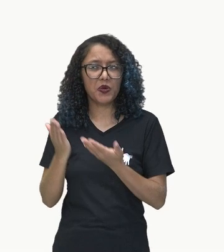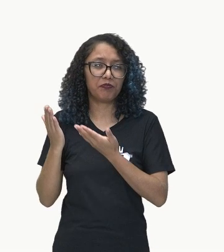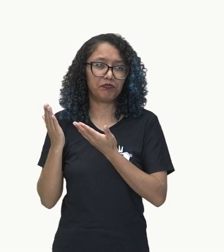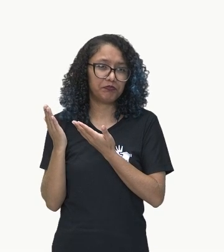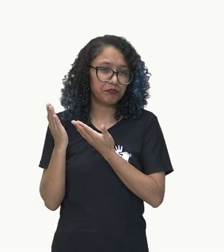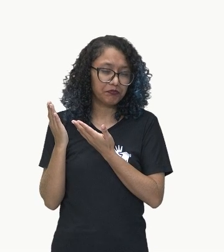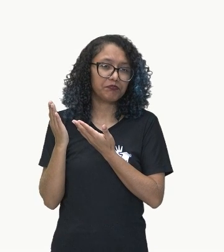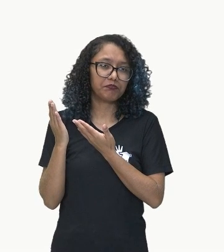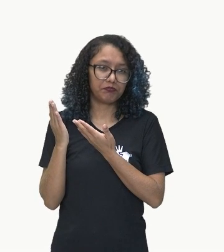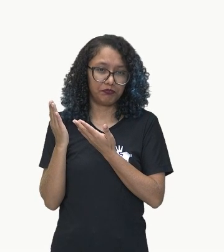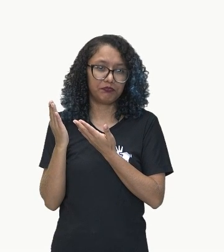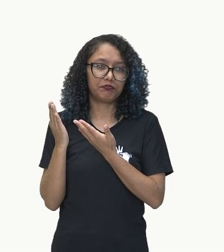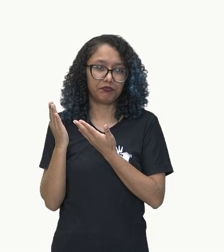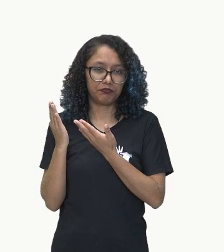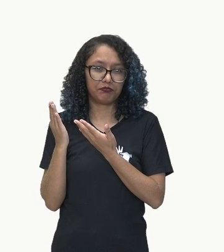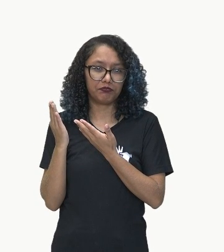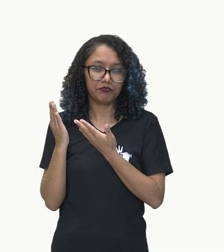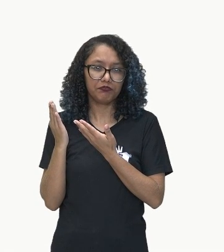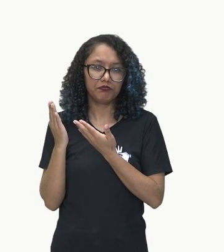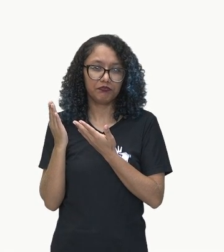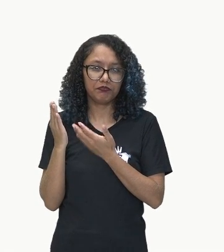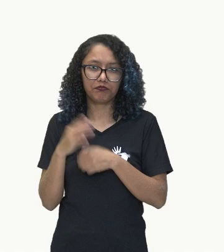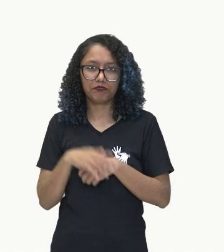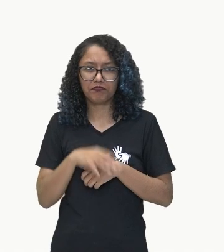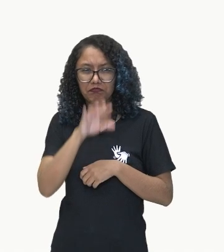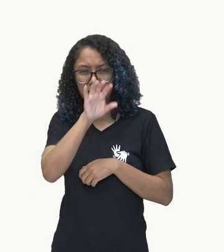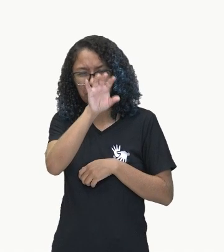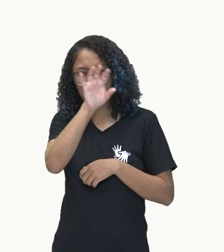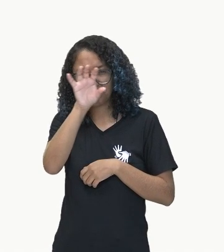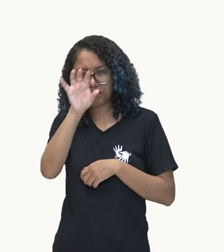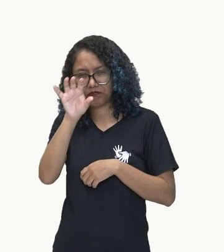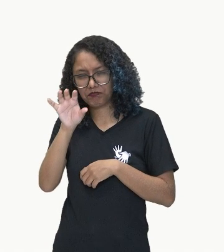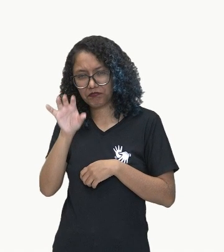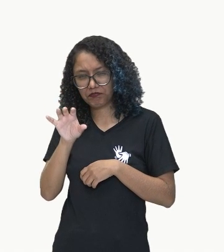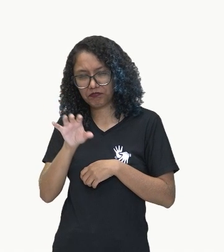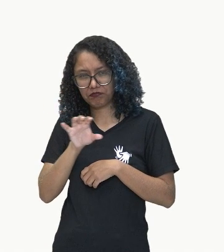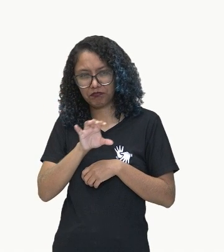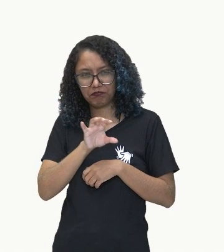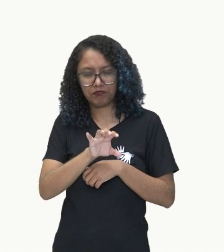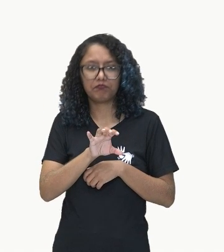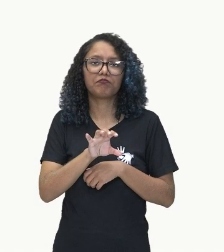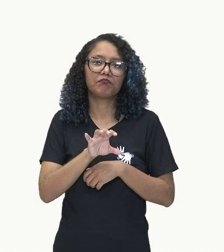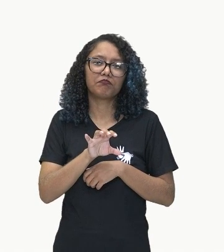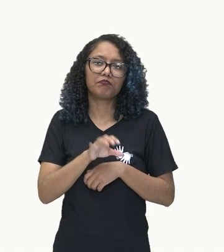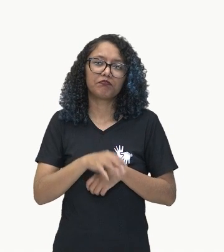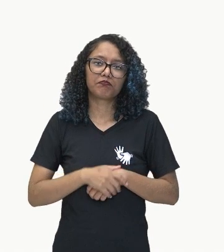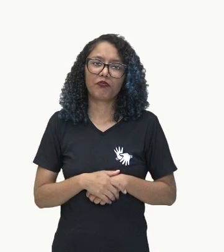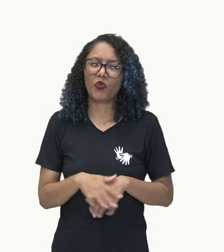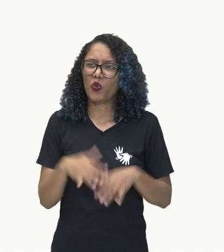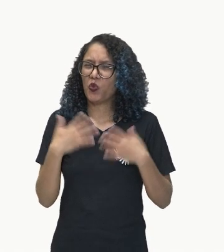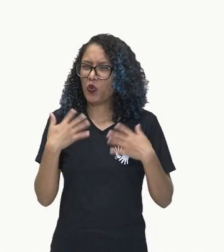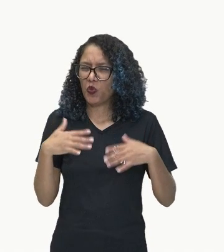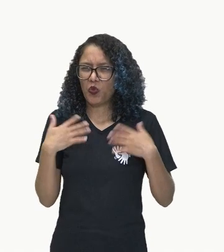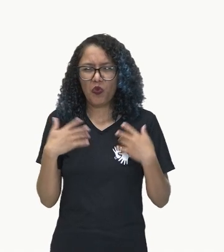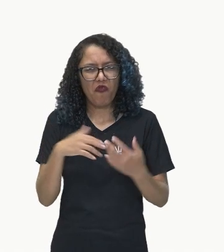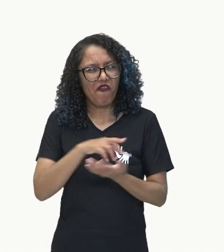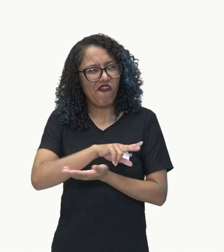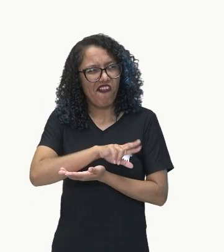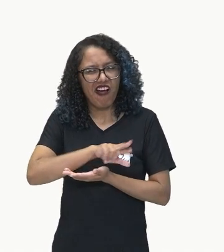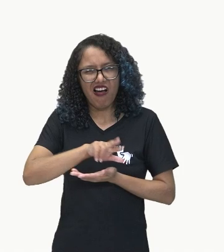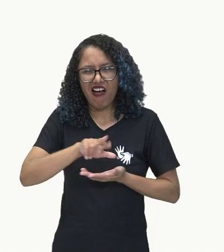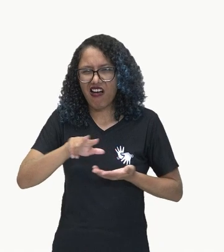República Democrática do Congo, Sudão, Sudão do Sul, Quênia, gente, são muitos